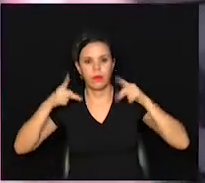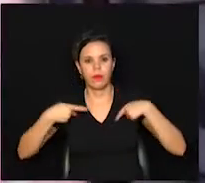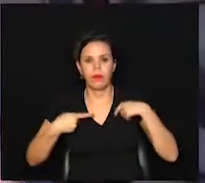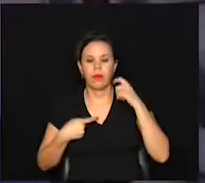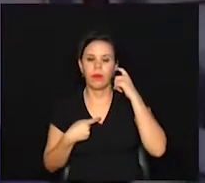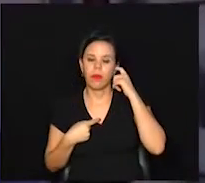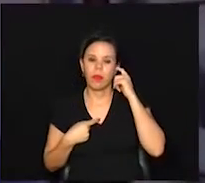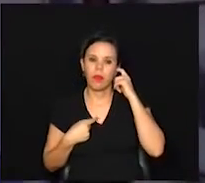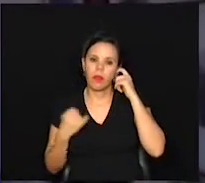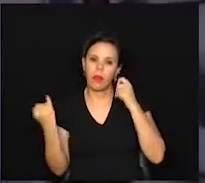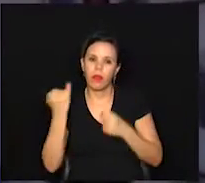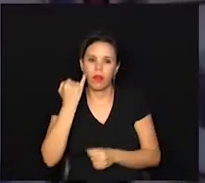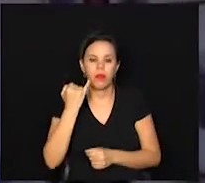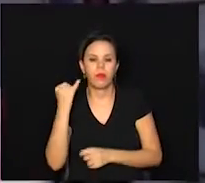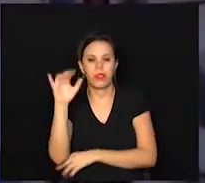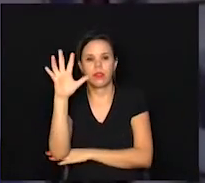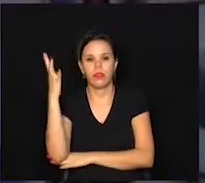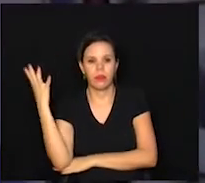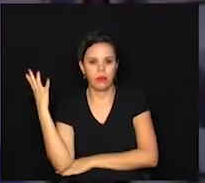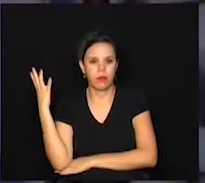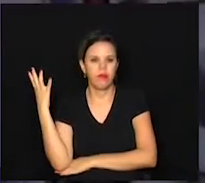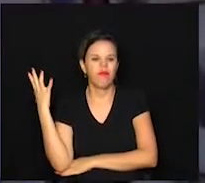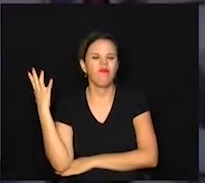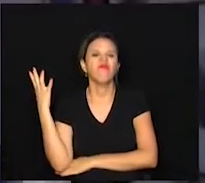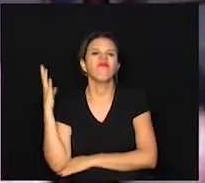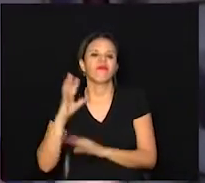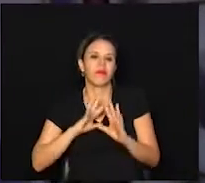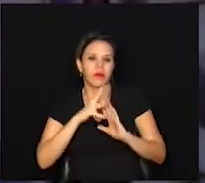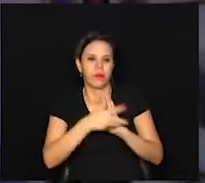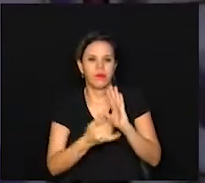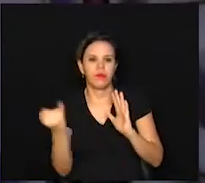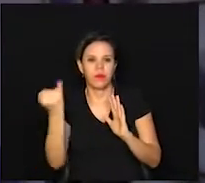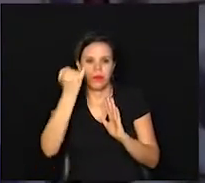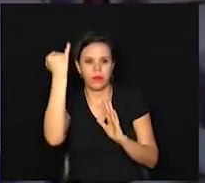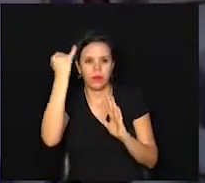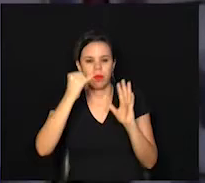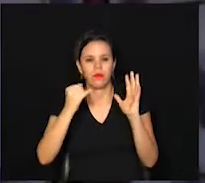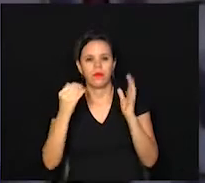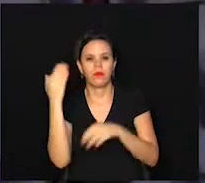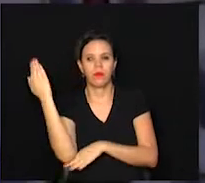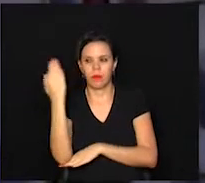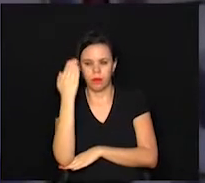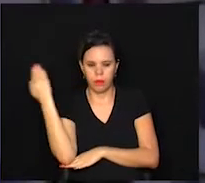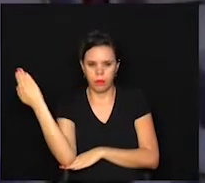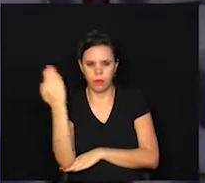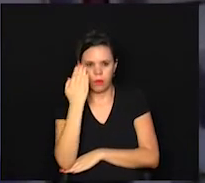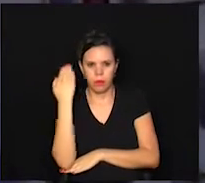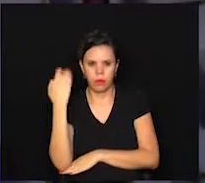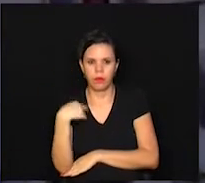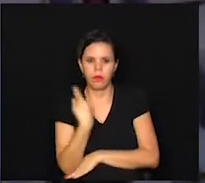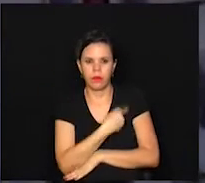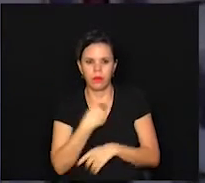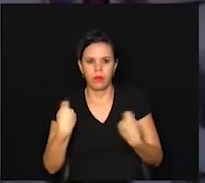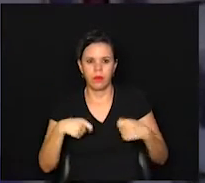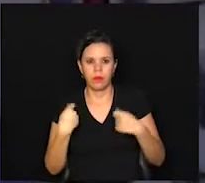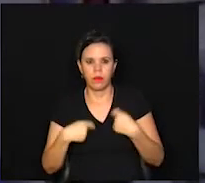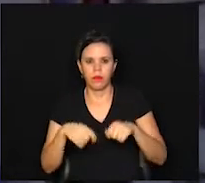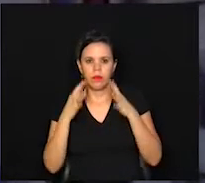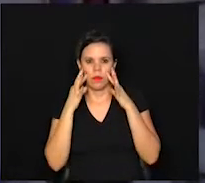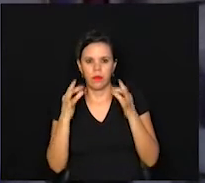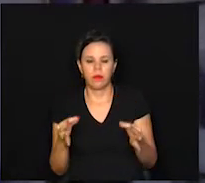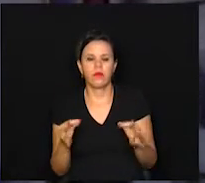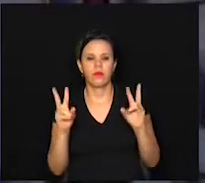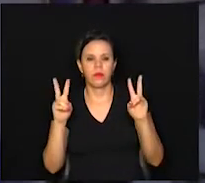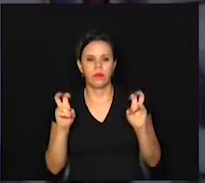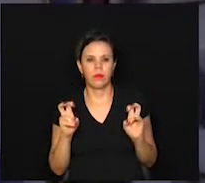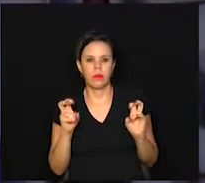e a importância da natureza, a importância do meio ambiente, a importância do clima. Então, nós precisamos olhar sobre isso como uma